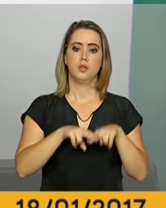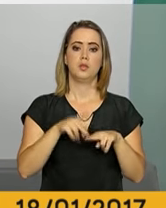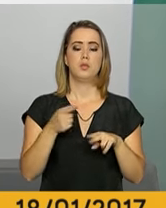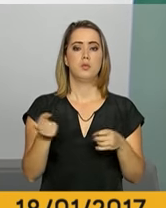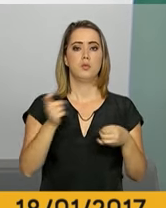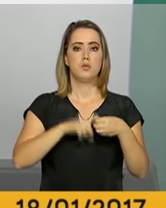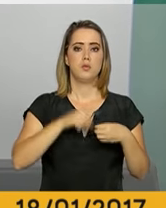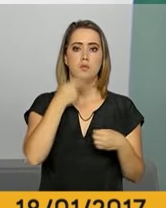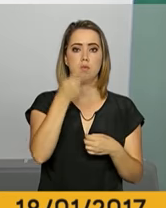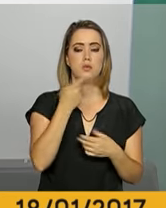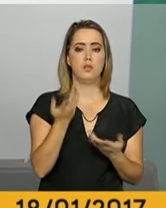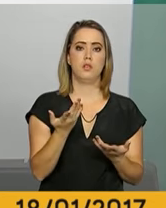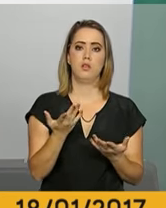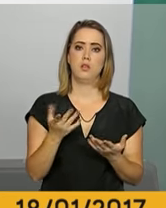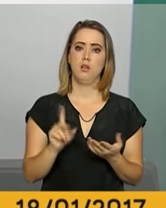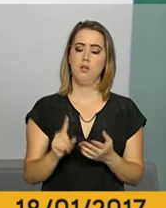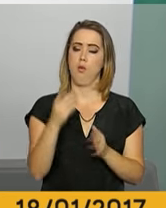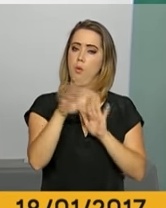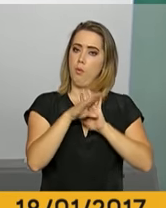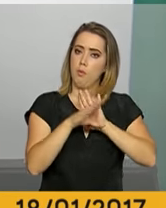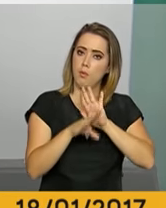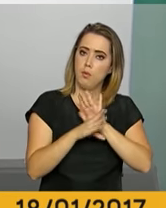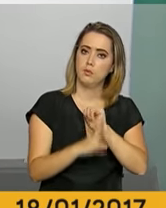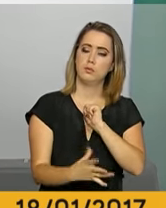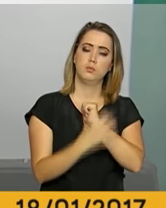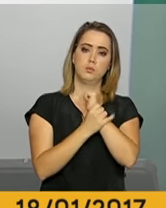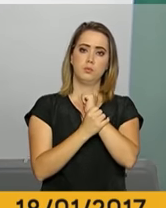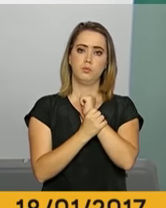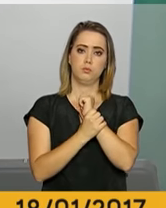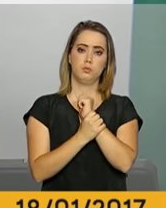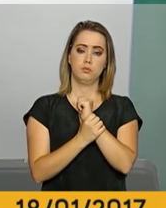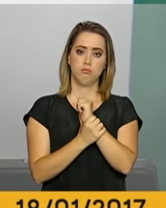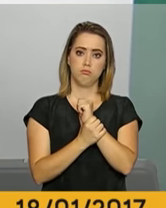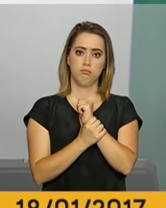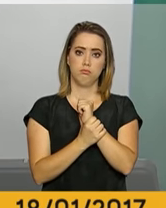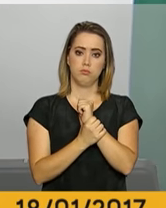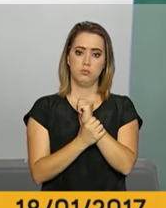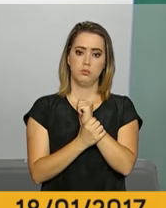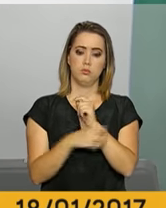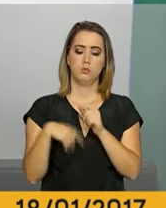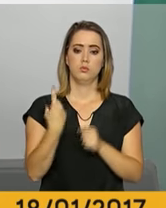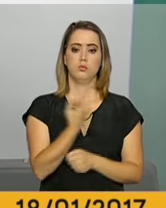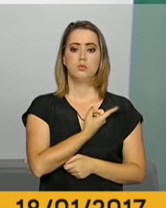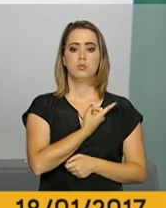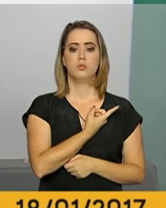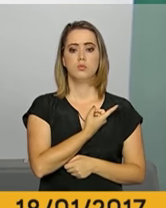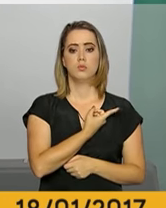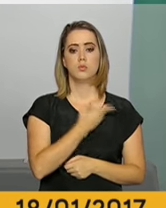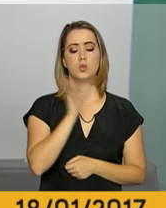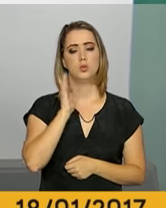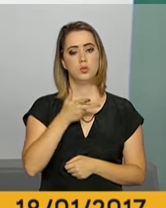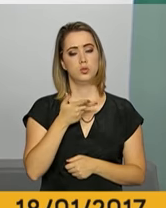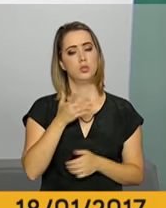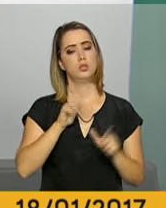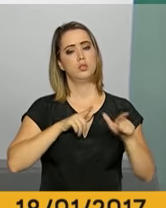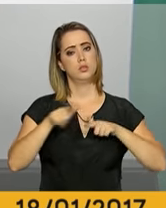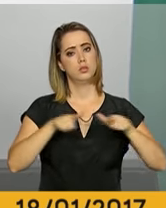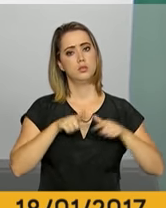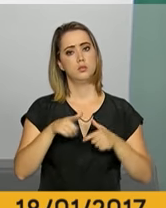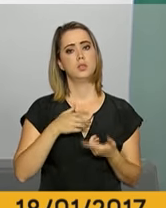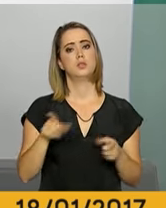dizer que, de fora parte, o Plano de Segurança, o Plano Nacional de Segurança, nós fizemos também